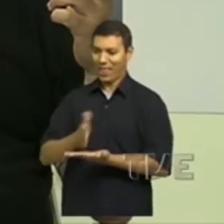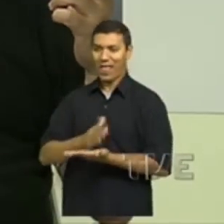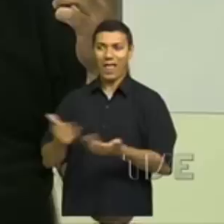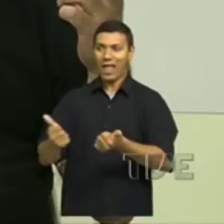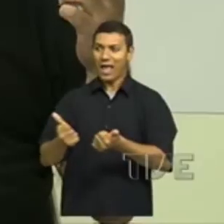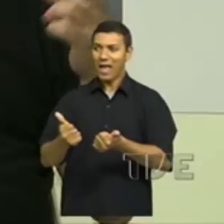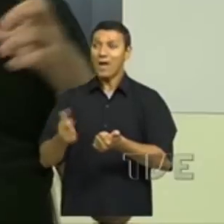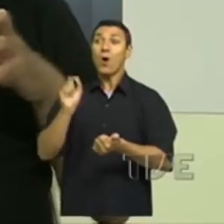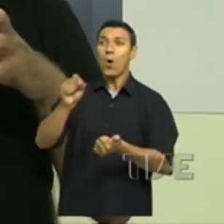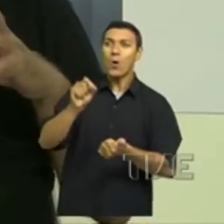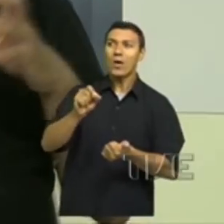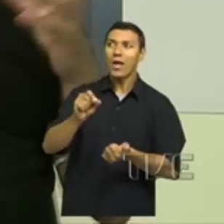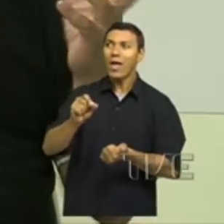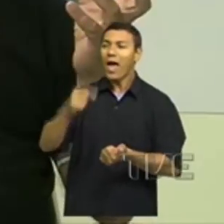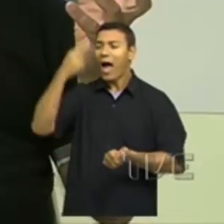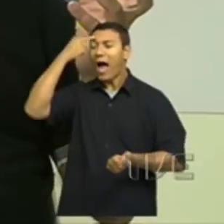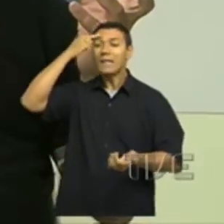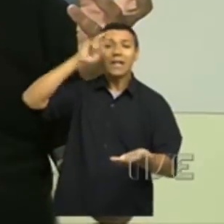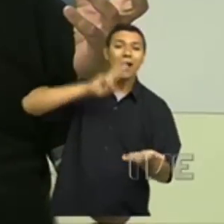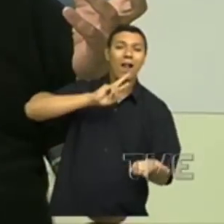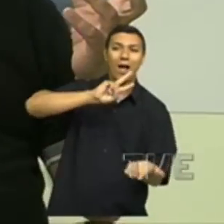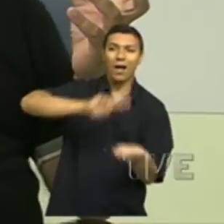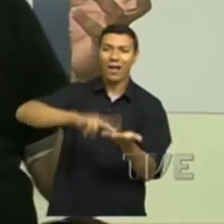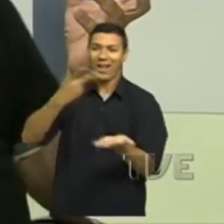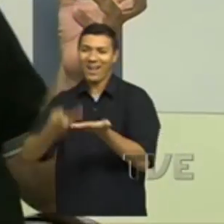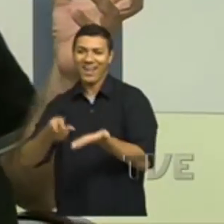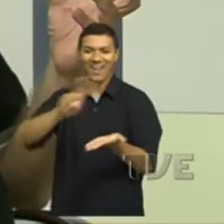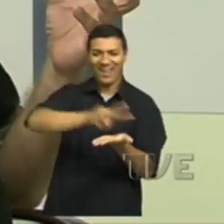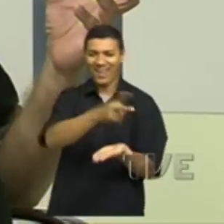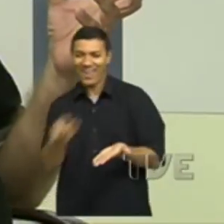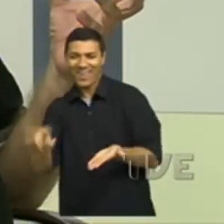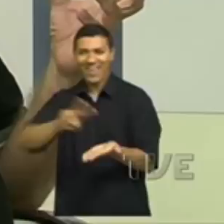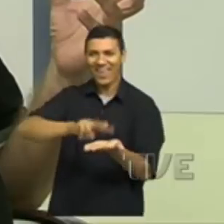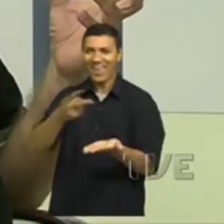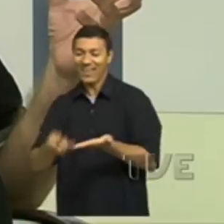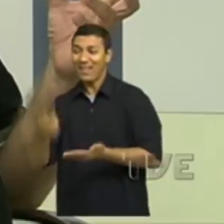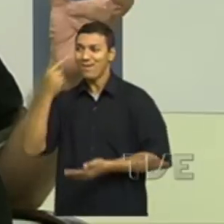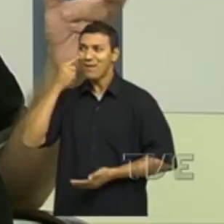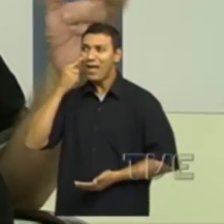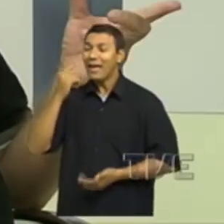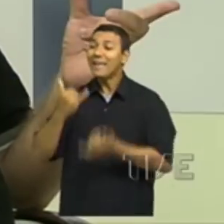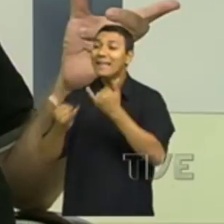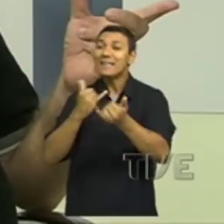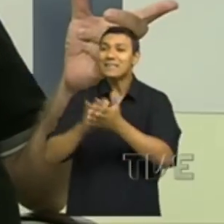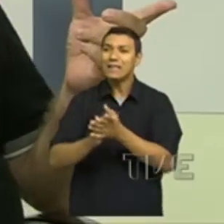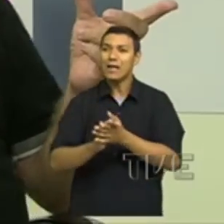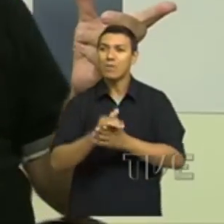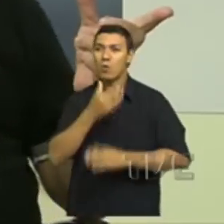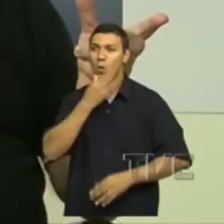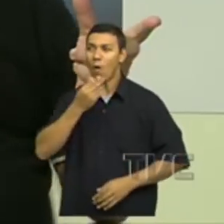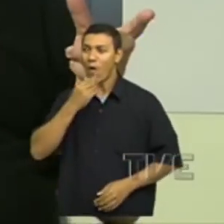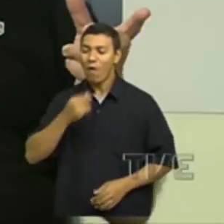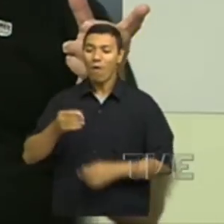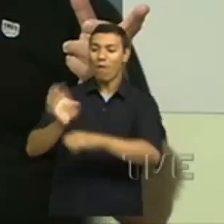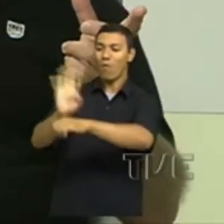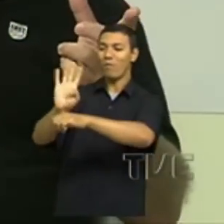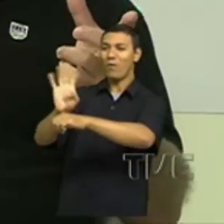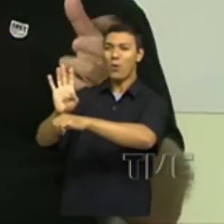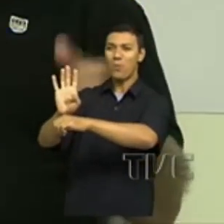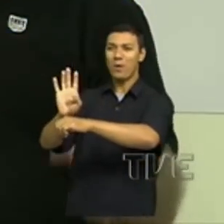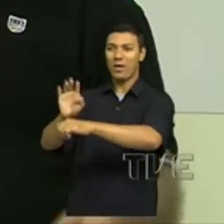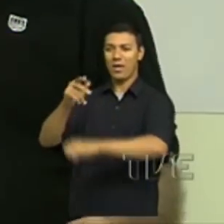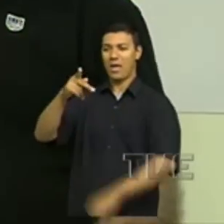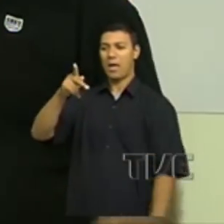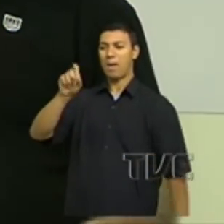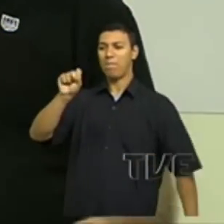Como cenas, um clássico que a gente usa, né? É aquela cena do Psicose, que está o